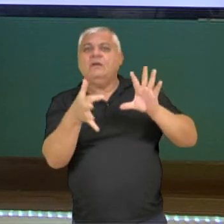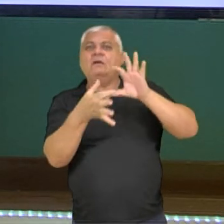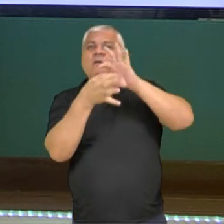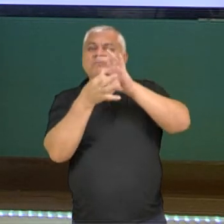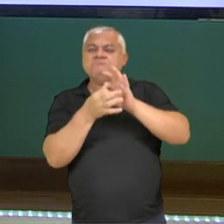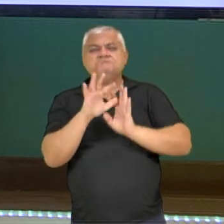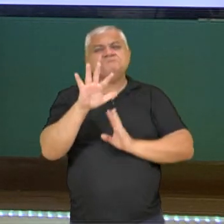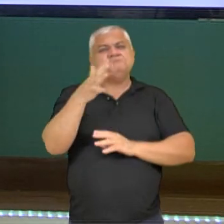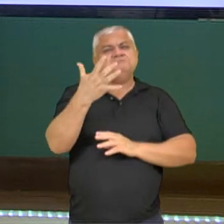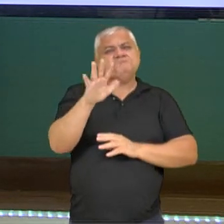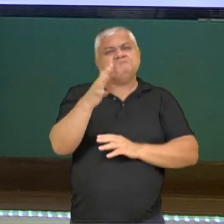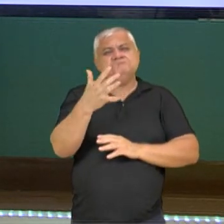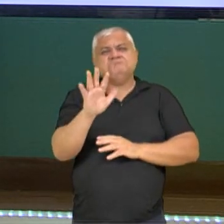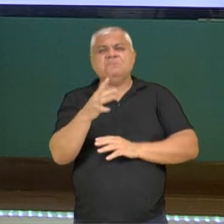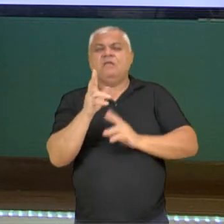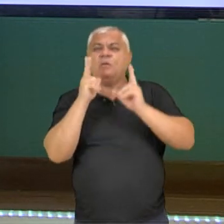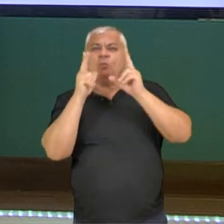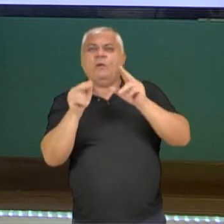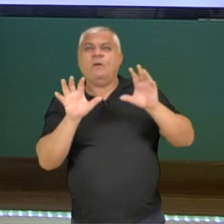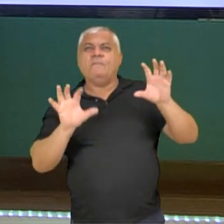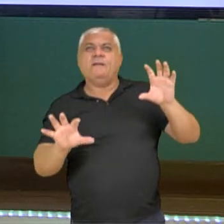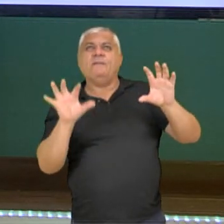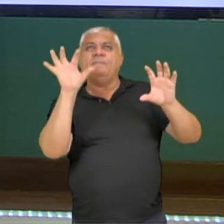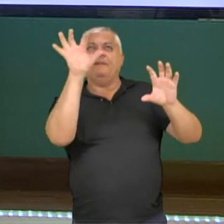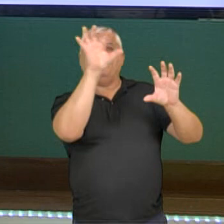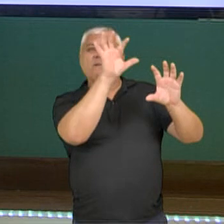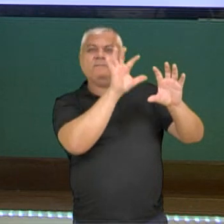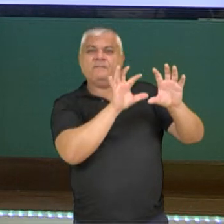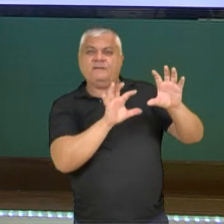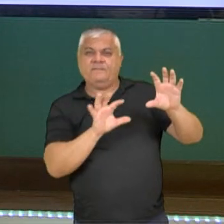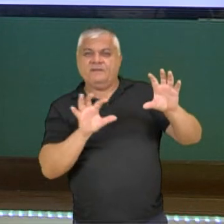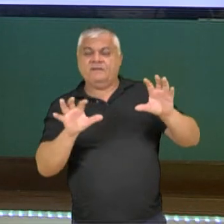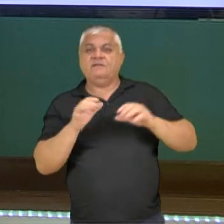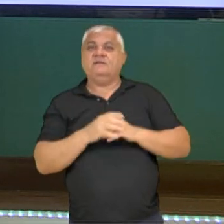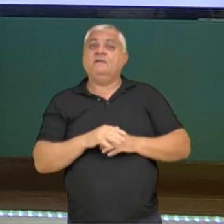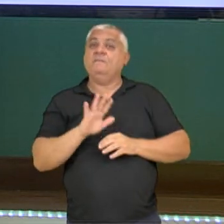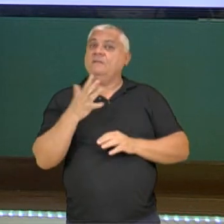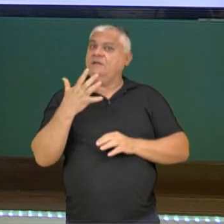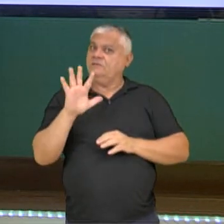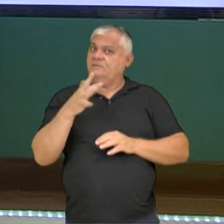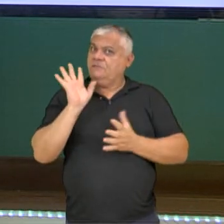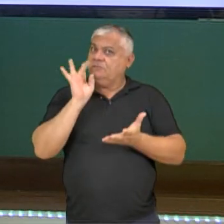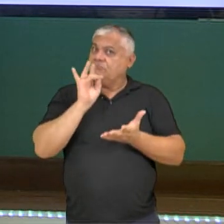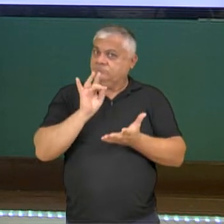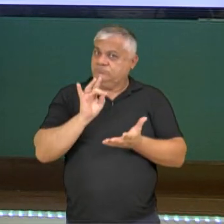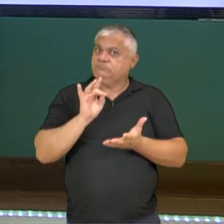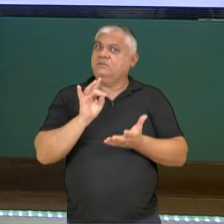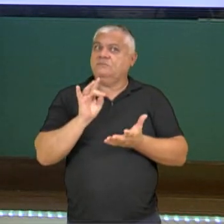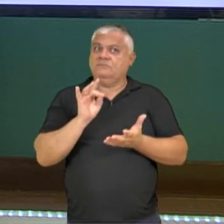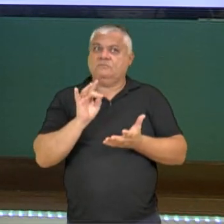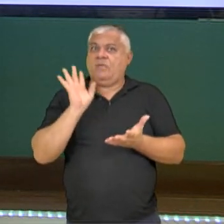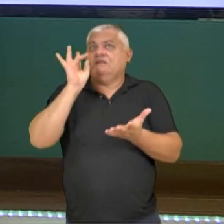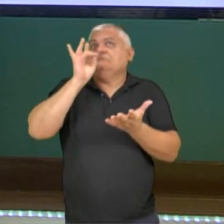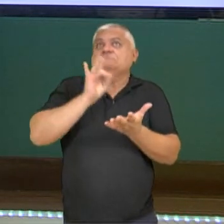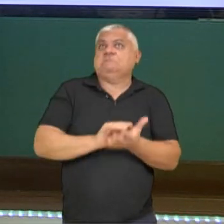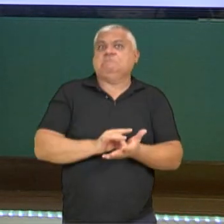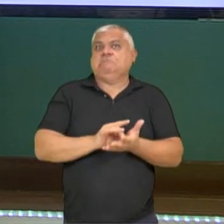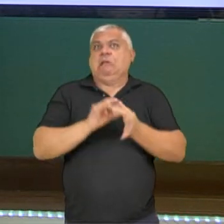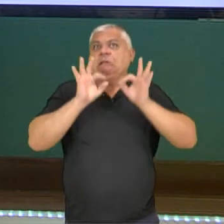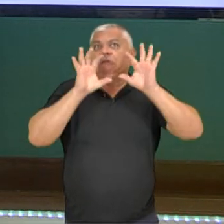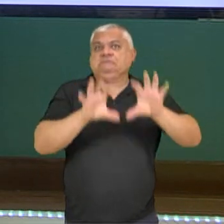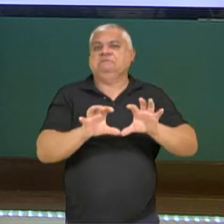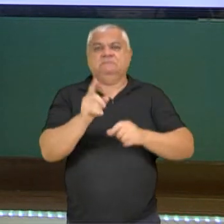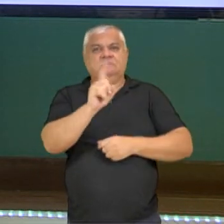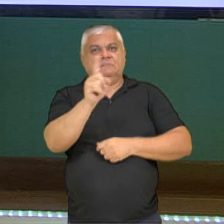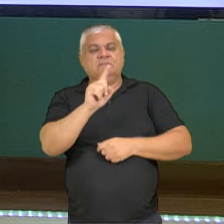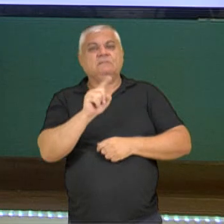ou menos como eles estão distribuídos geometricamente. Mais ou menos, lembre isso, não é exatamente como está